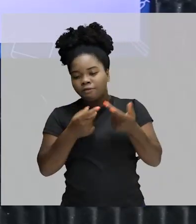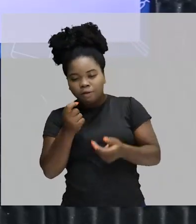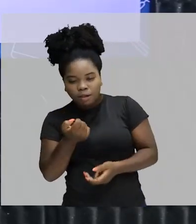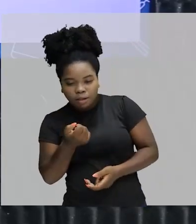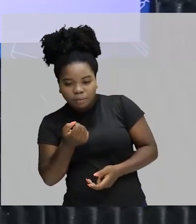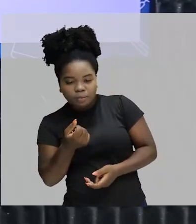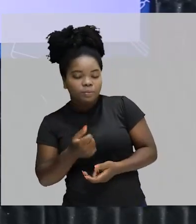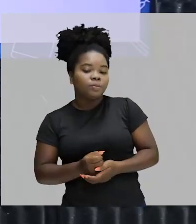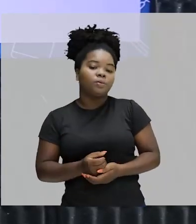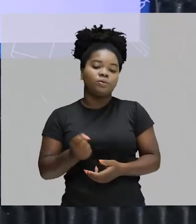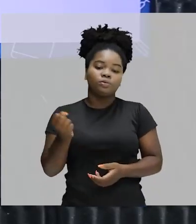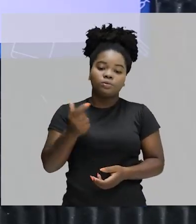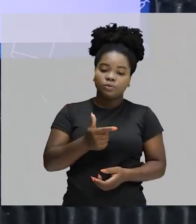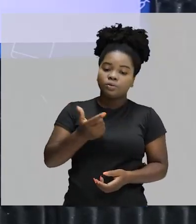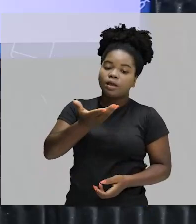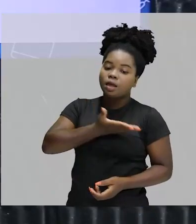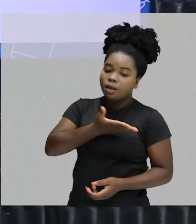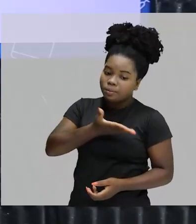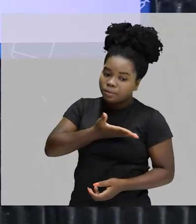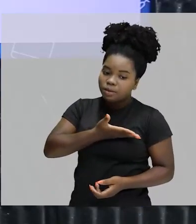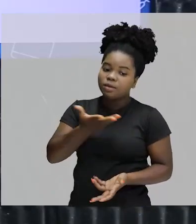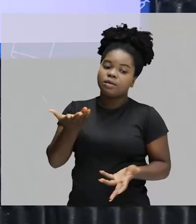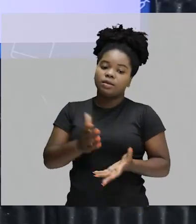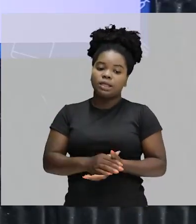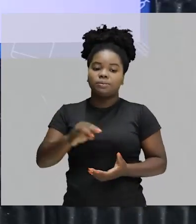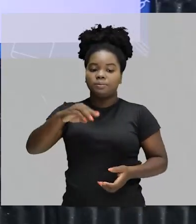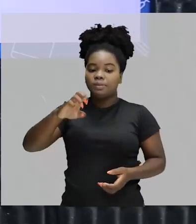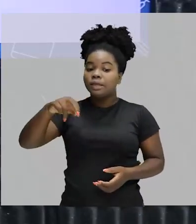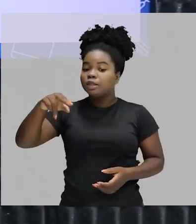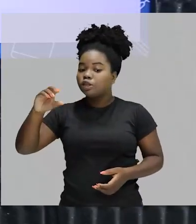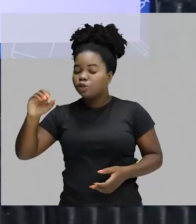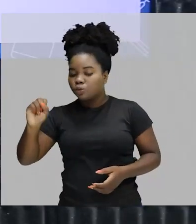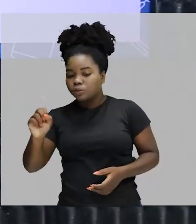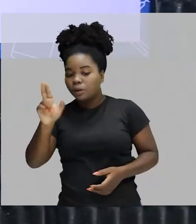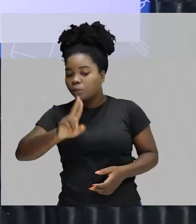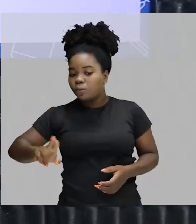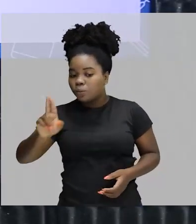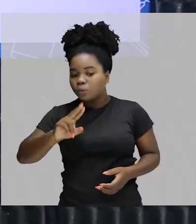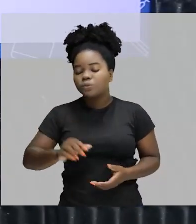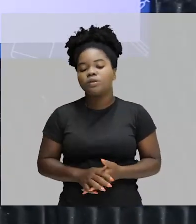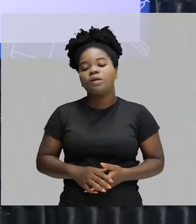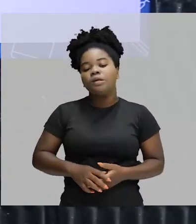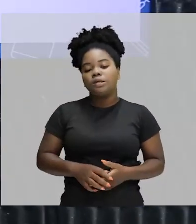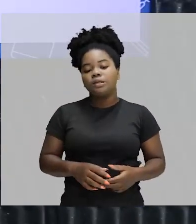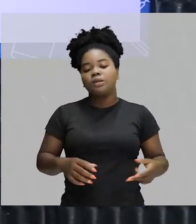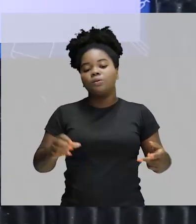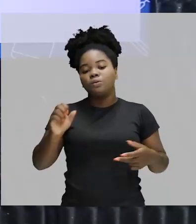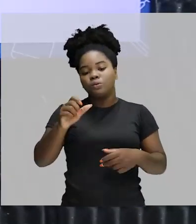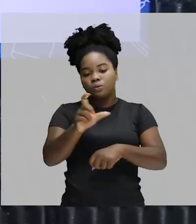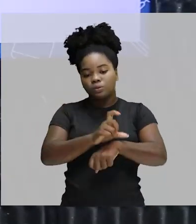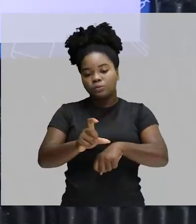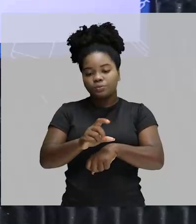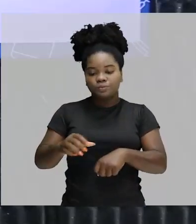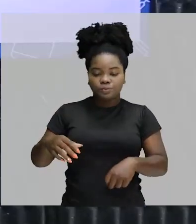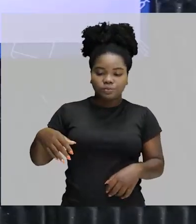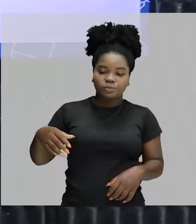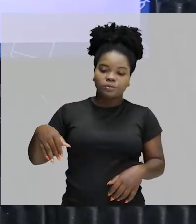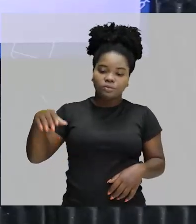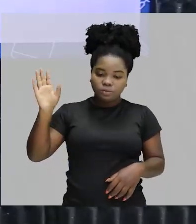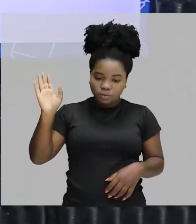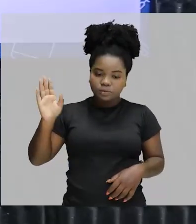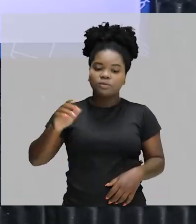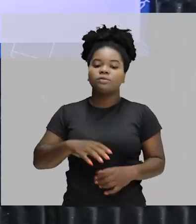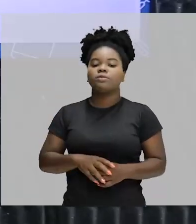vários aqueles, ela é a mais, ela é a menos, tá certo? Então, o grau superlativo relativo é esse. No